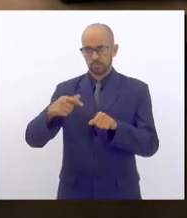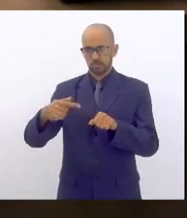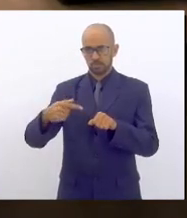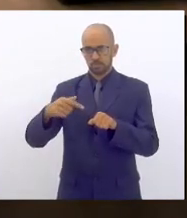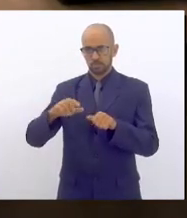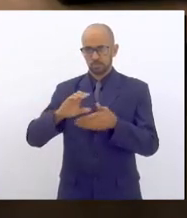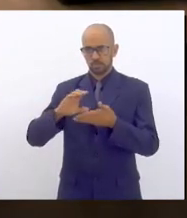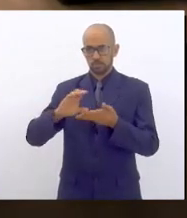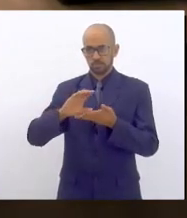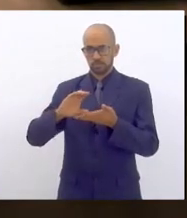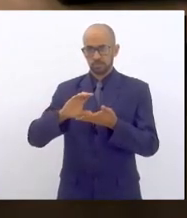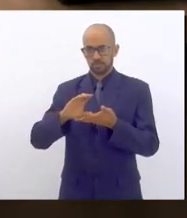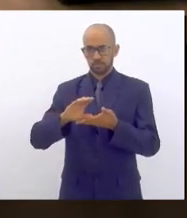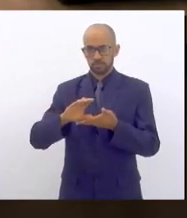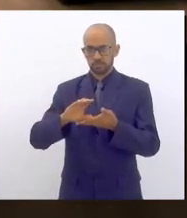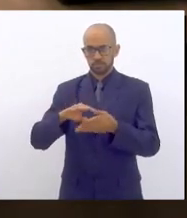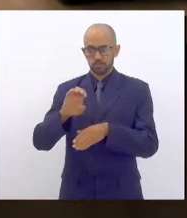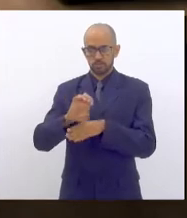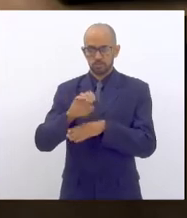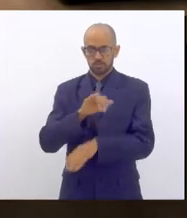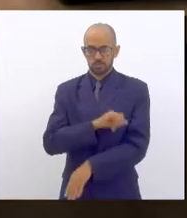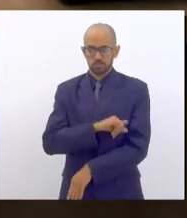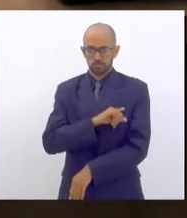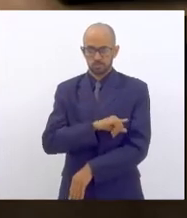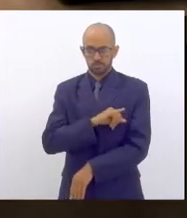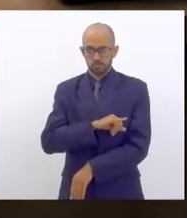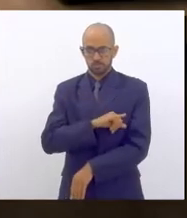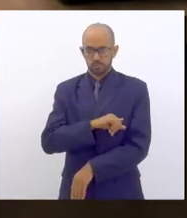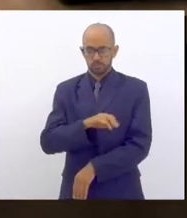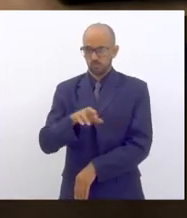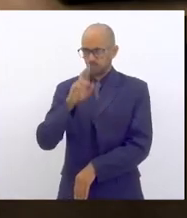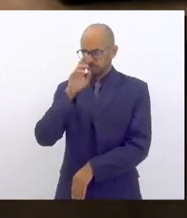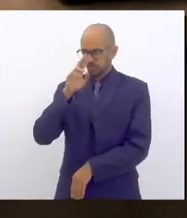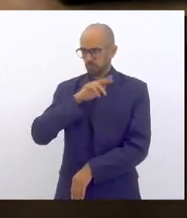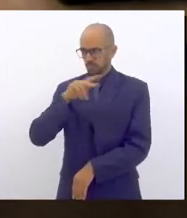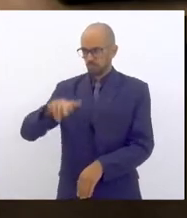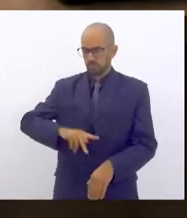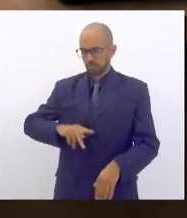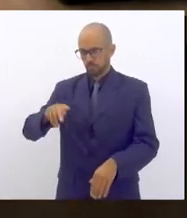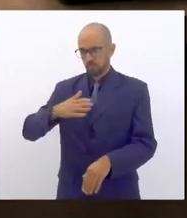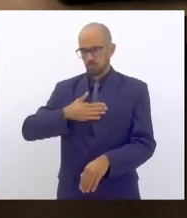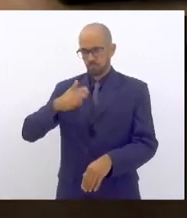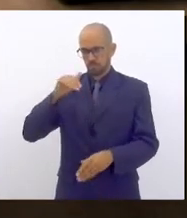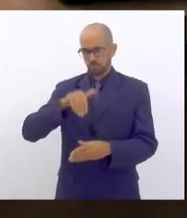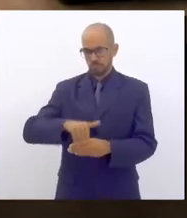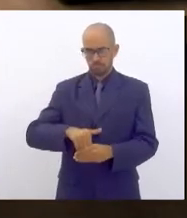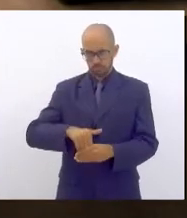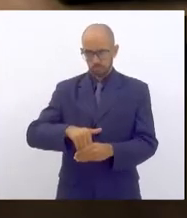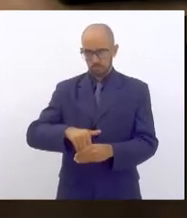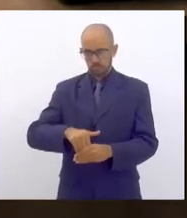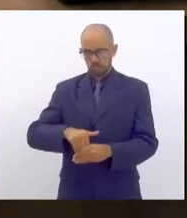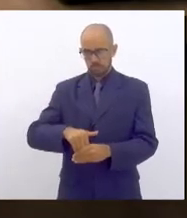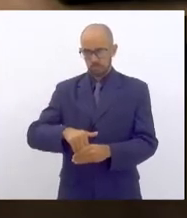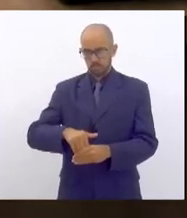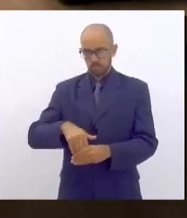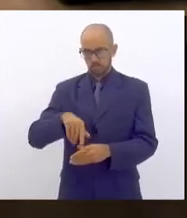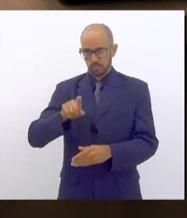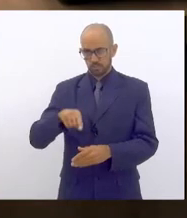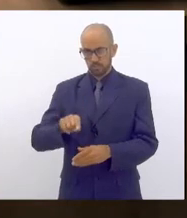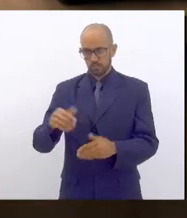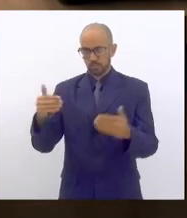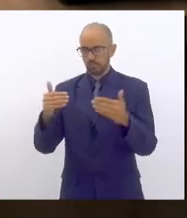da Constituição do Estado do Rio de Janeiro. Senhor presidente, o meu parecer é pela